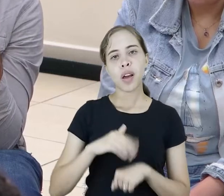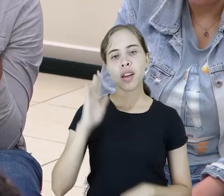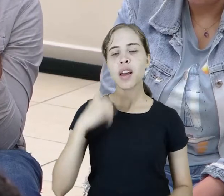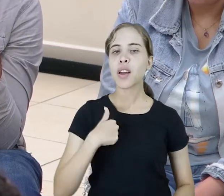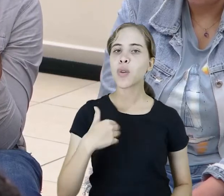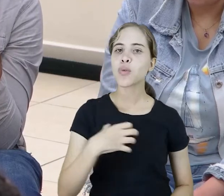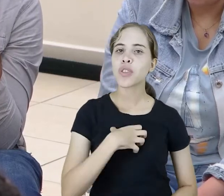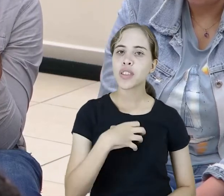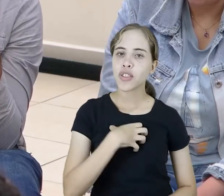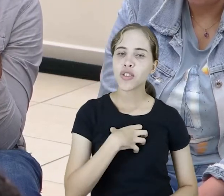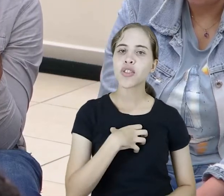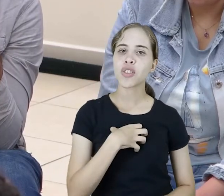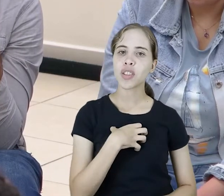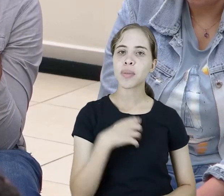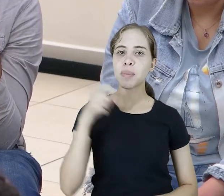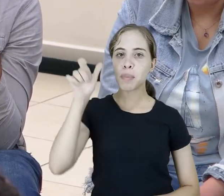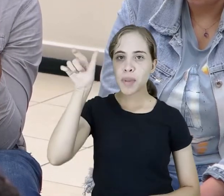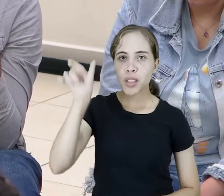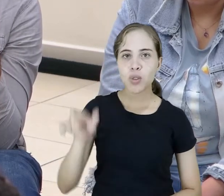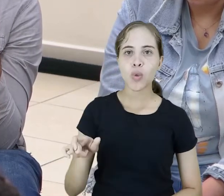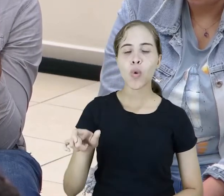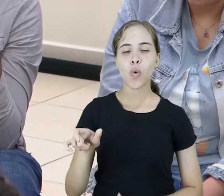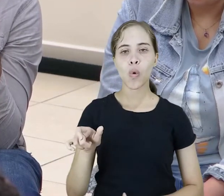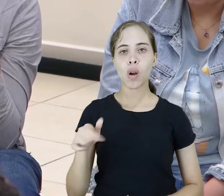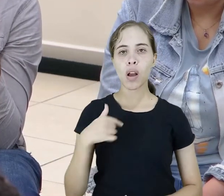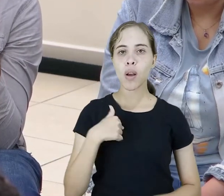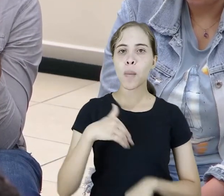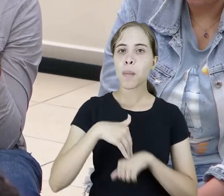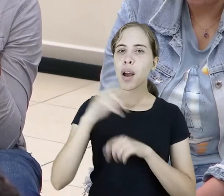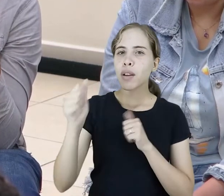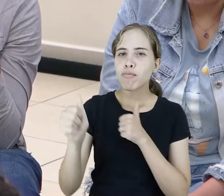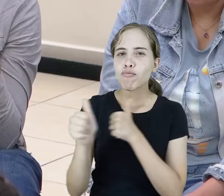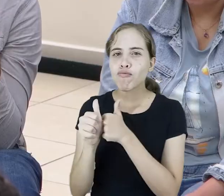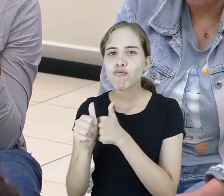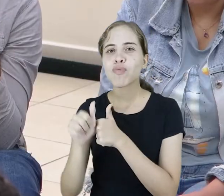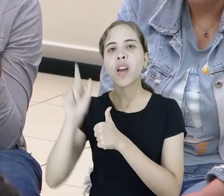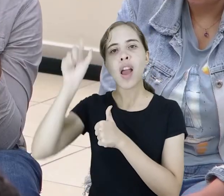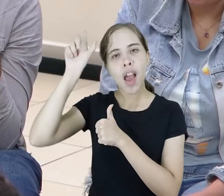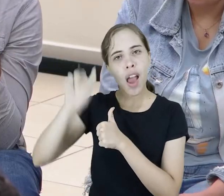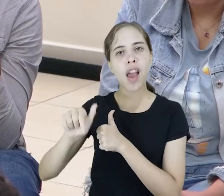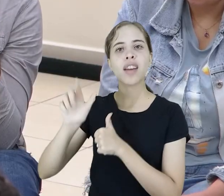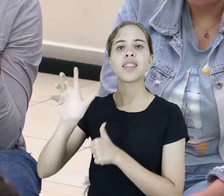senti que a pessoa que eu fiquei mais próximo mesmo foi do Salvador.